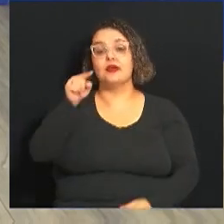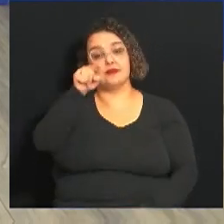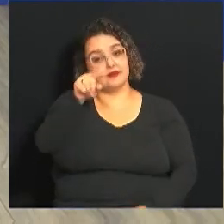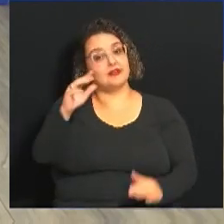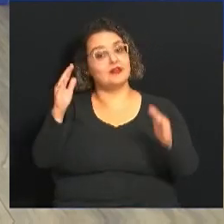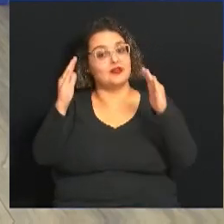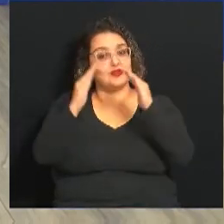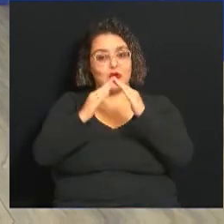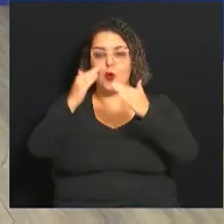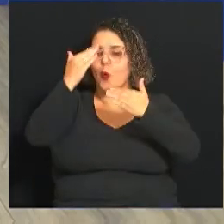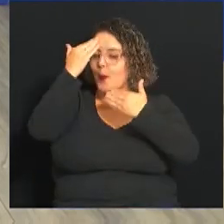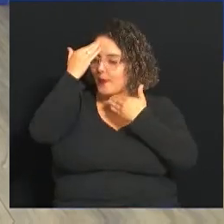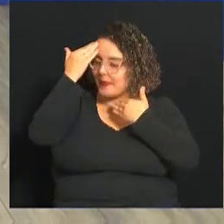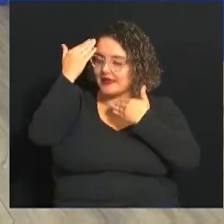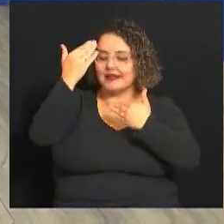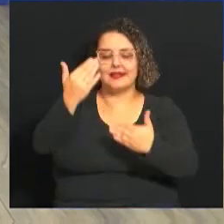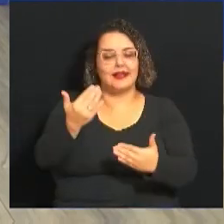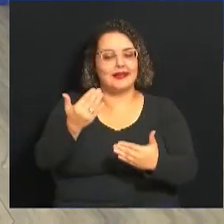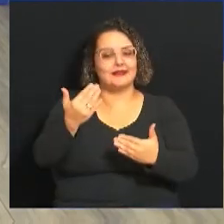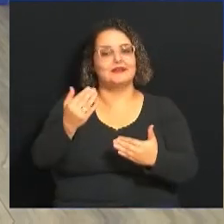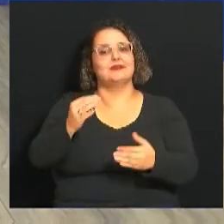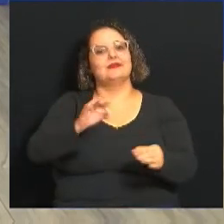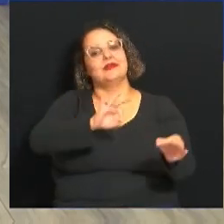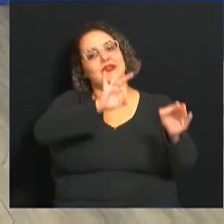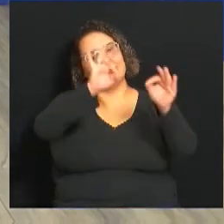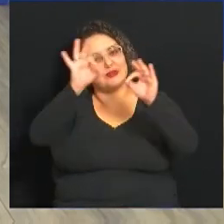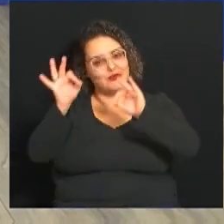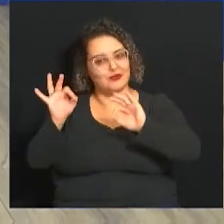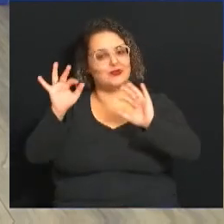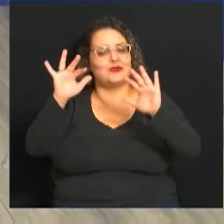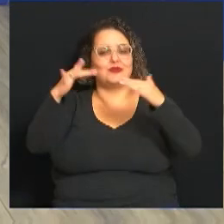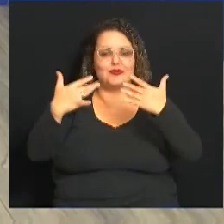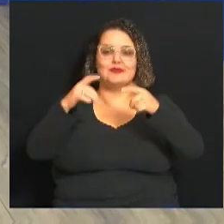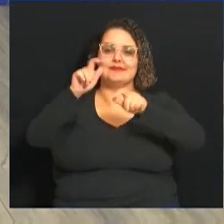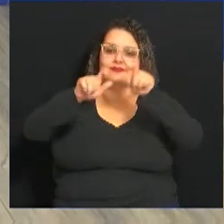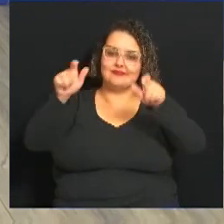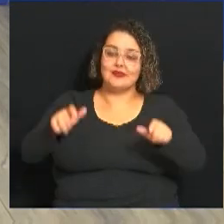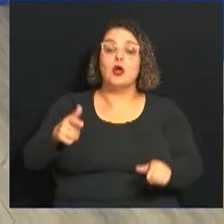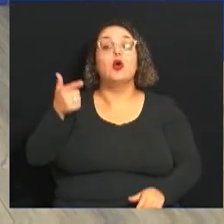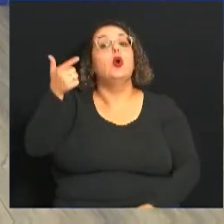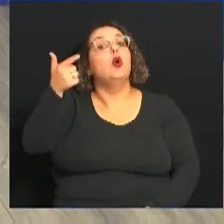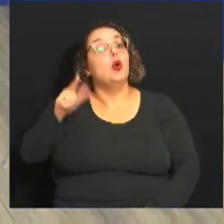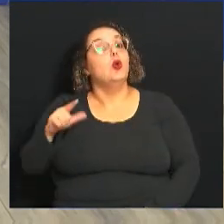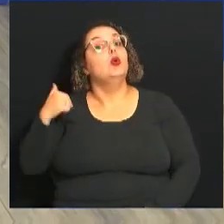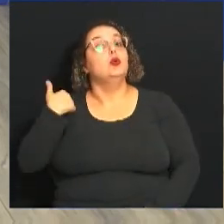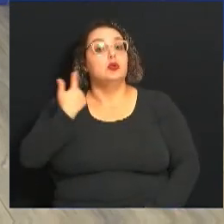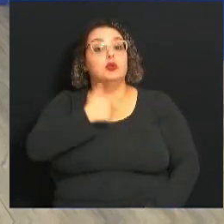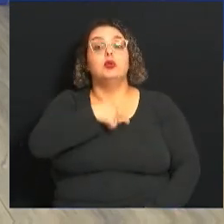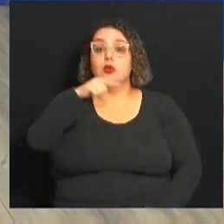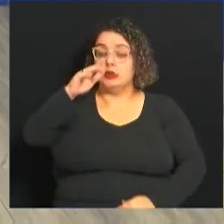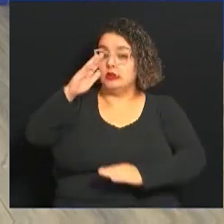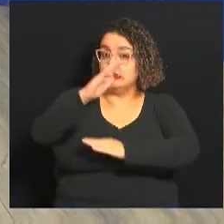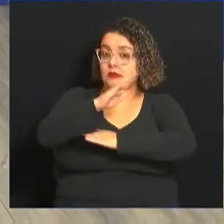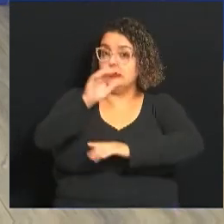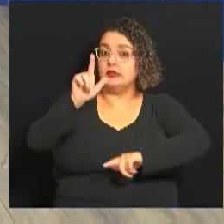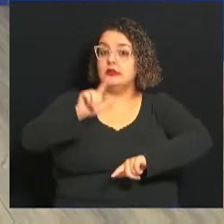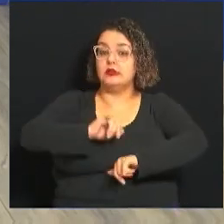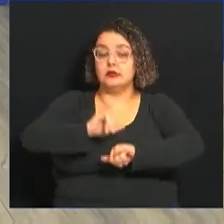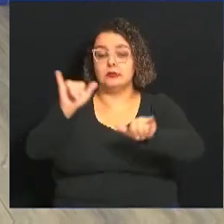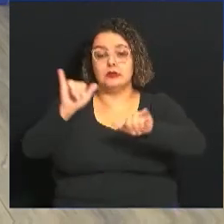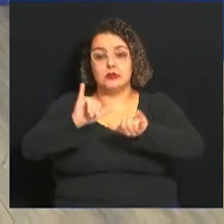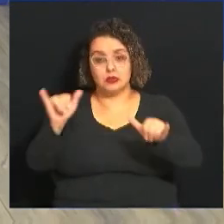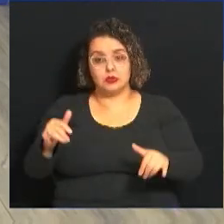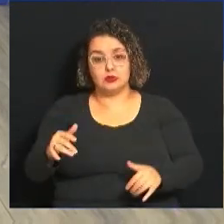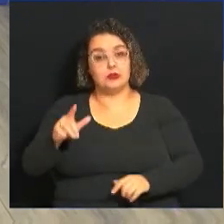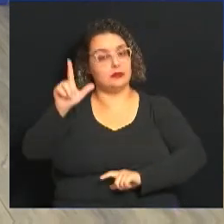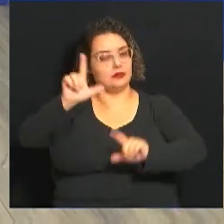casa, muito obrigado pela sua companhia, pela sua audiência. Continue aqui na TV Câmara Campinas. Ótimo fim